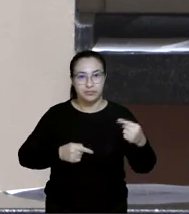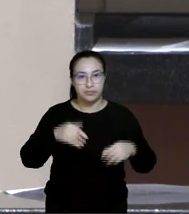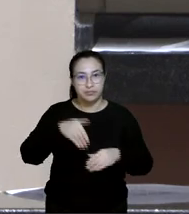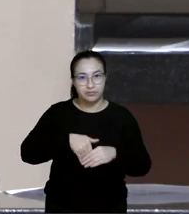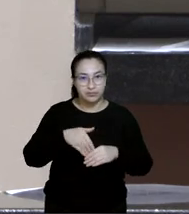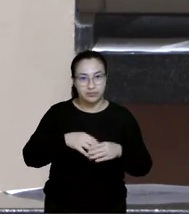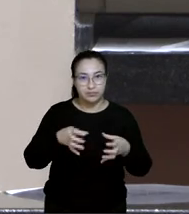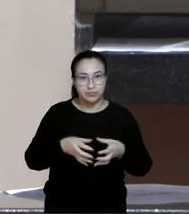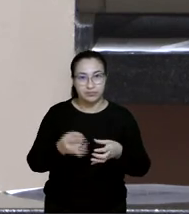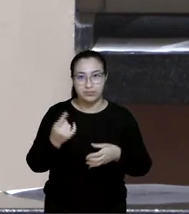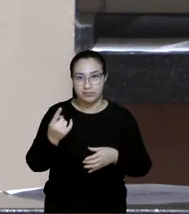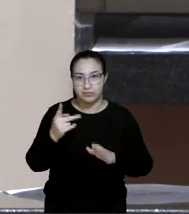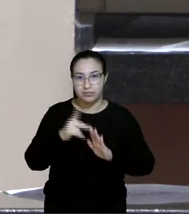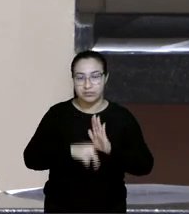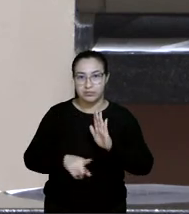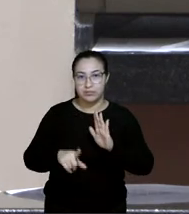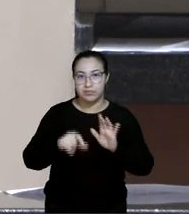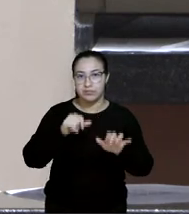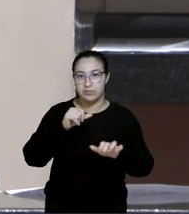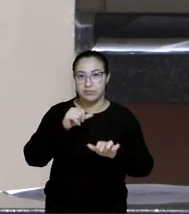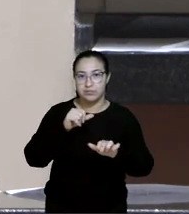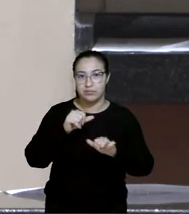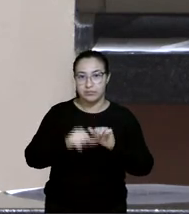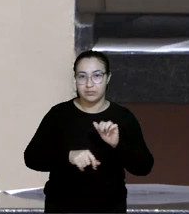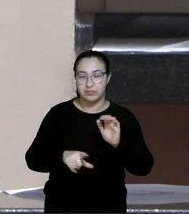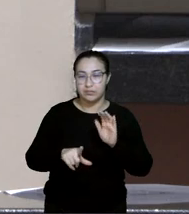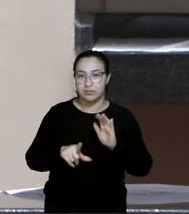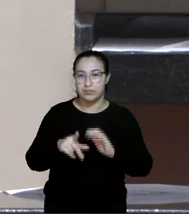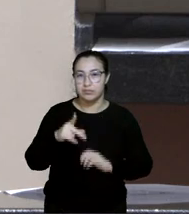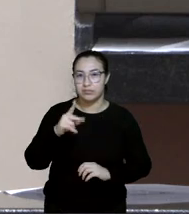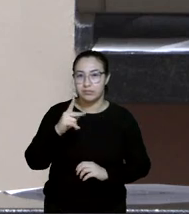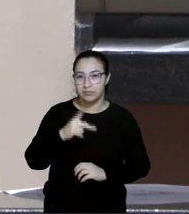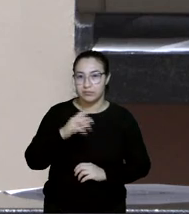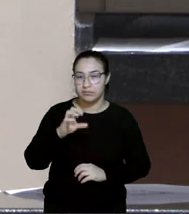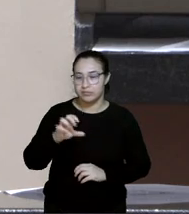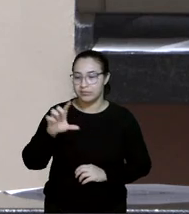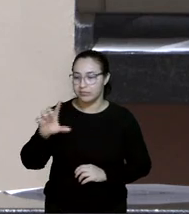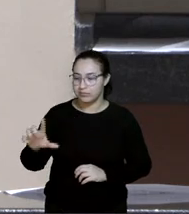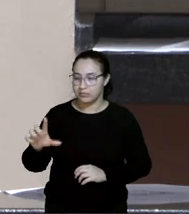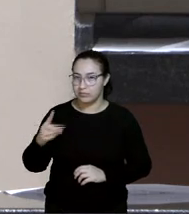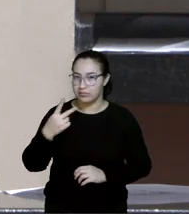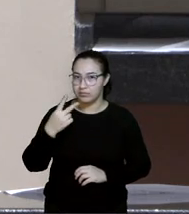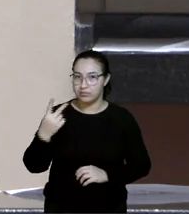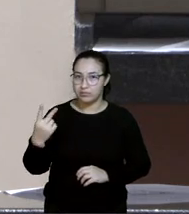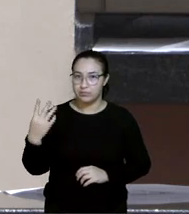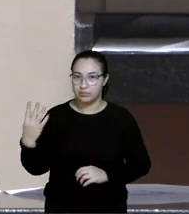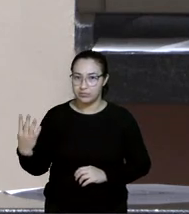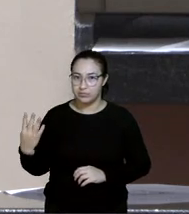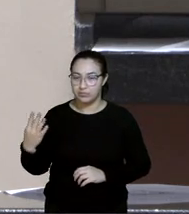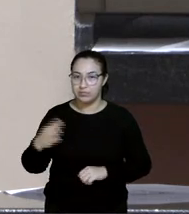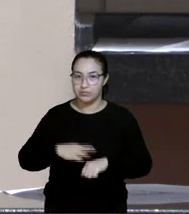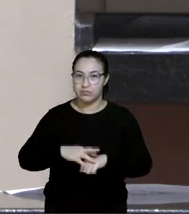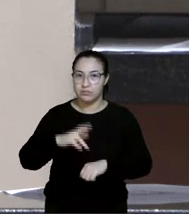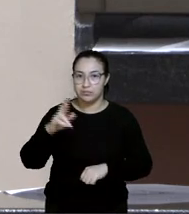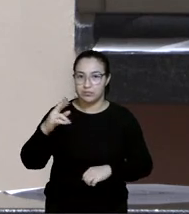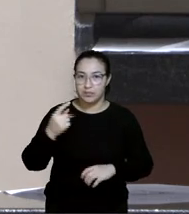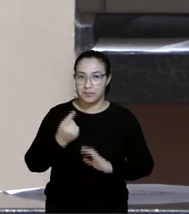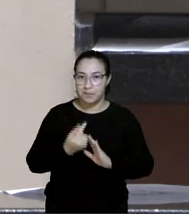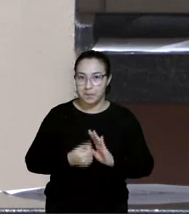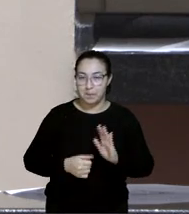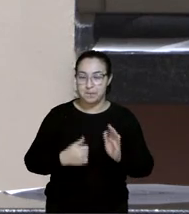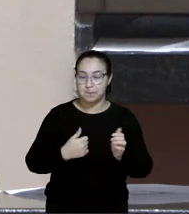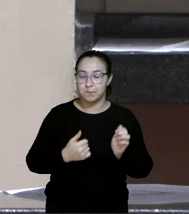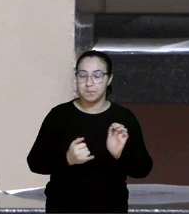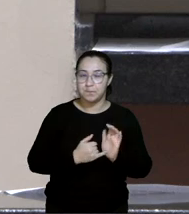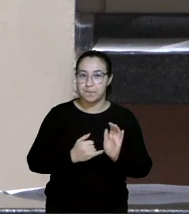turno único do projeto de conversão em lei, PCL 264/2024, autoria Comissão de Finanças e Tributação. Altera a Lei